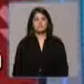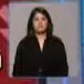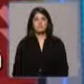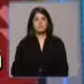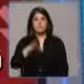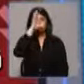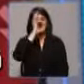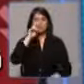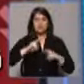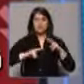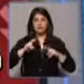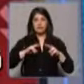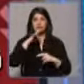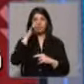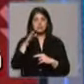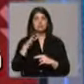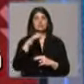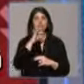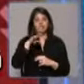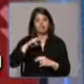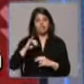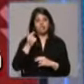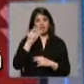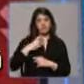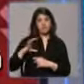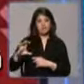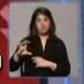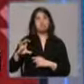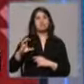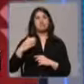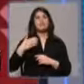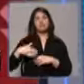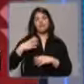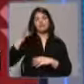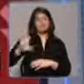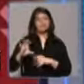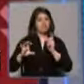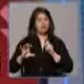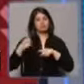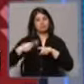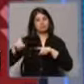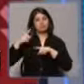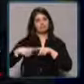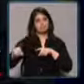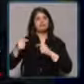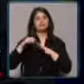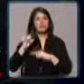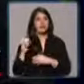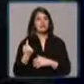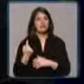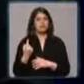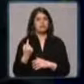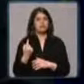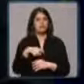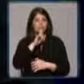A Ministra das Finanças diz que o reembolso ao FMI vai ser feito de forma faseada e o mais rápido possível. Houve um